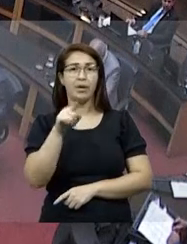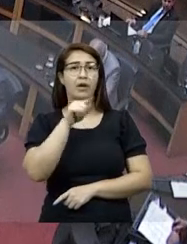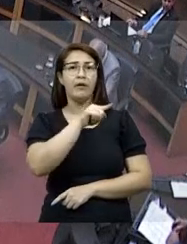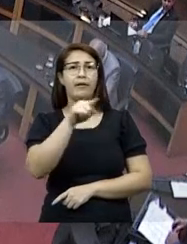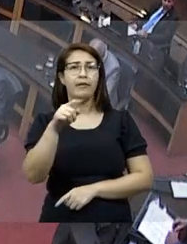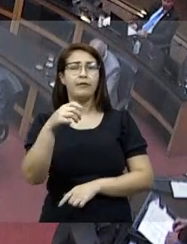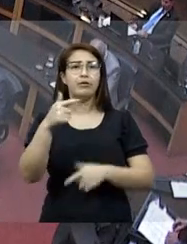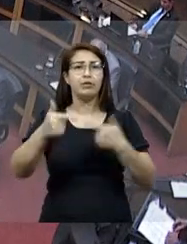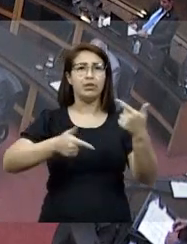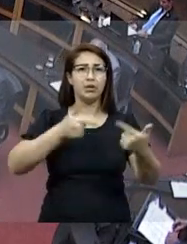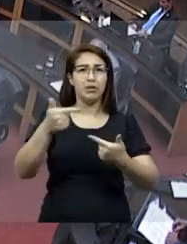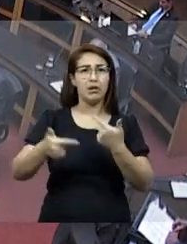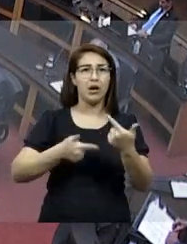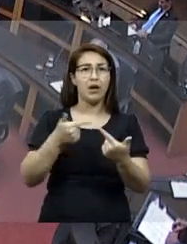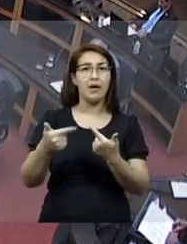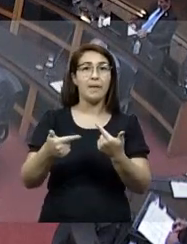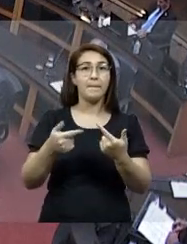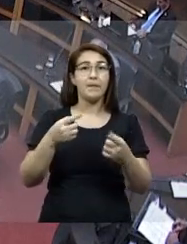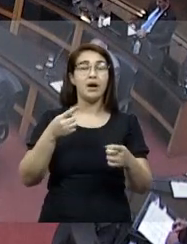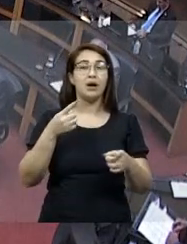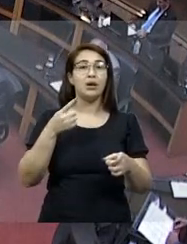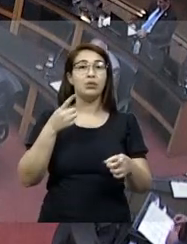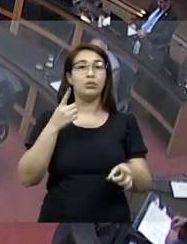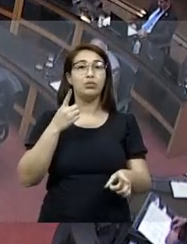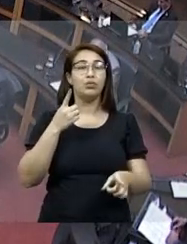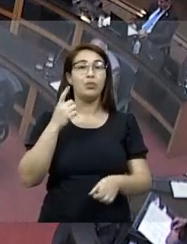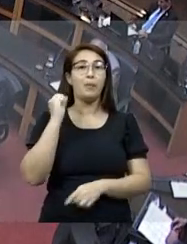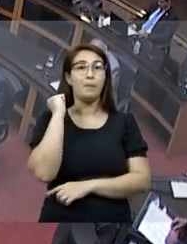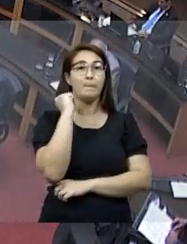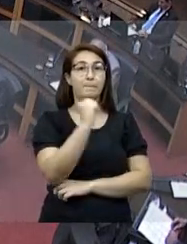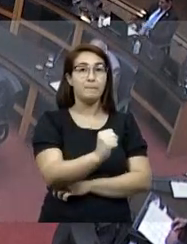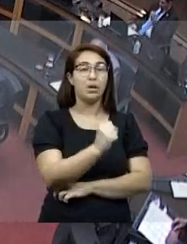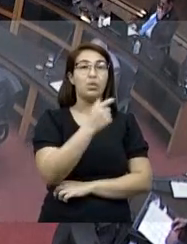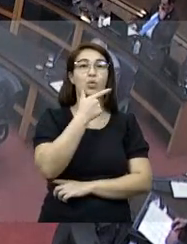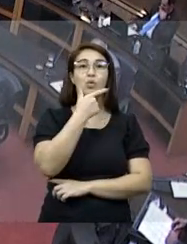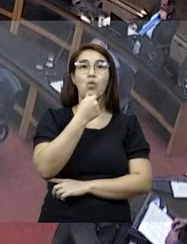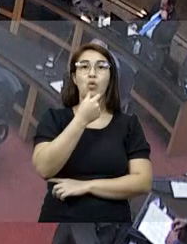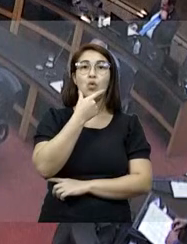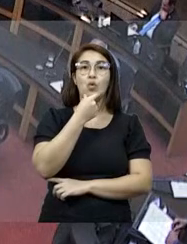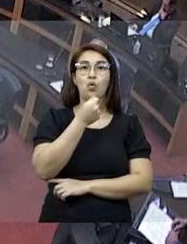que culminou na morte do vagabundo na noite de sexta-feira.